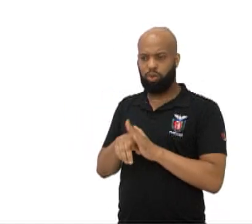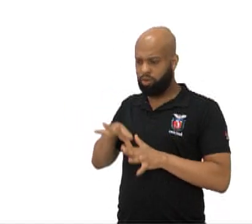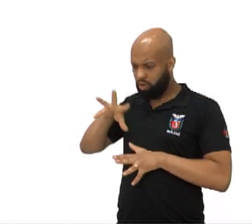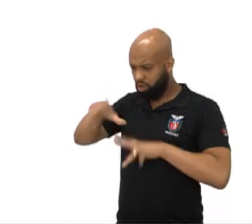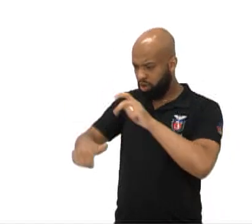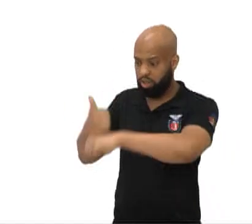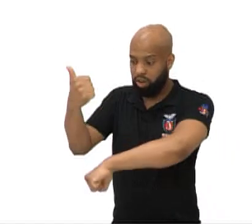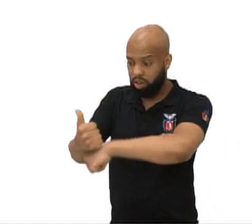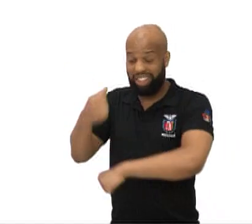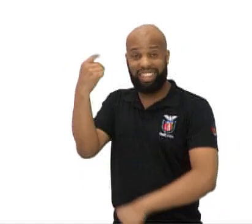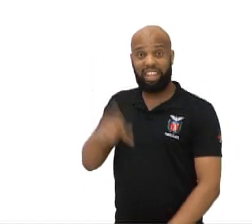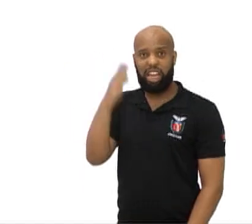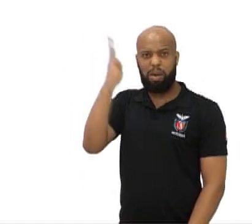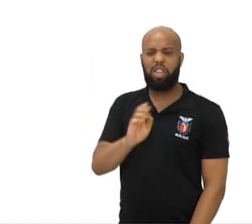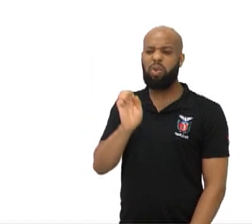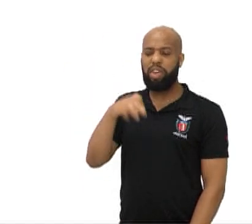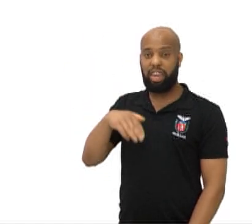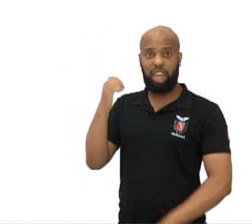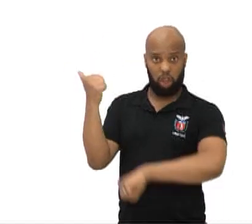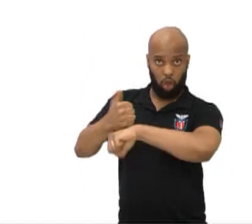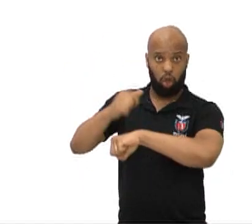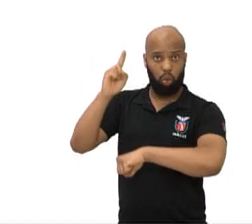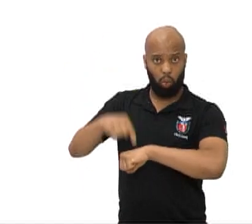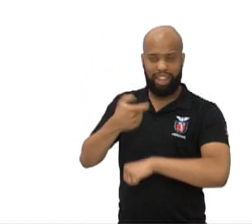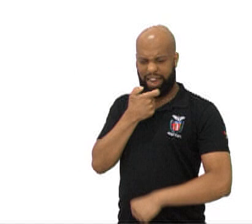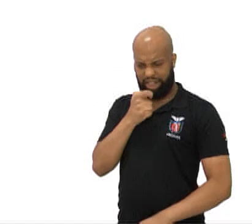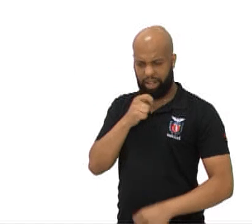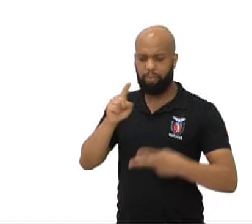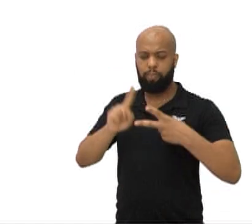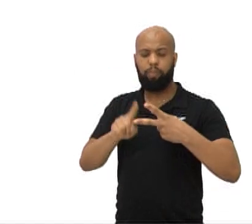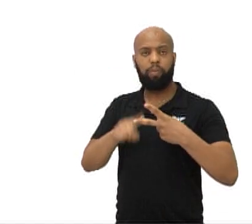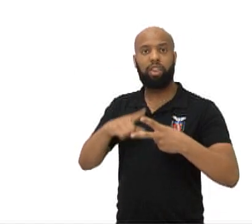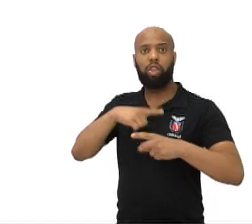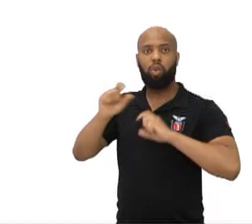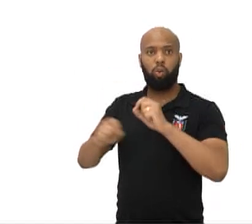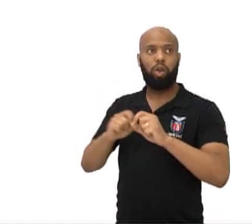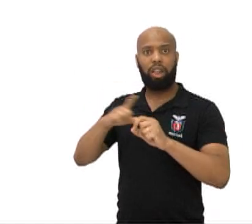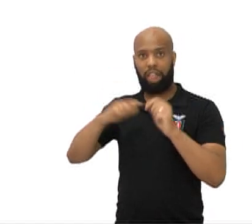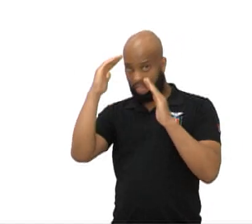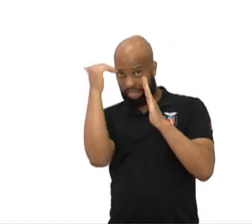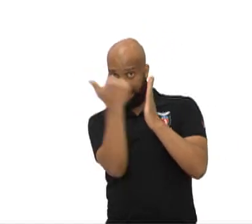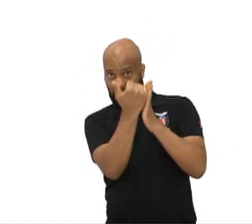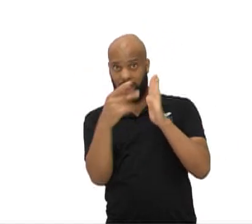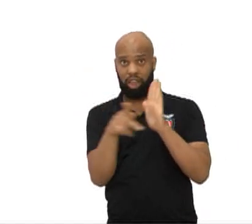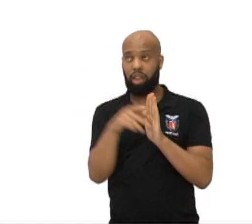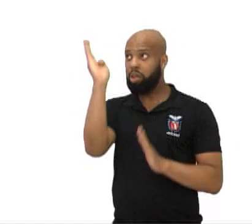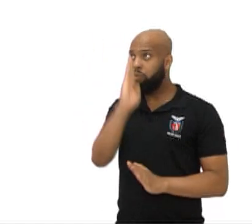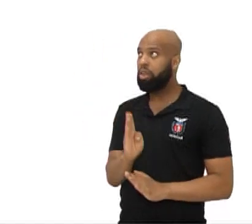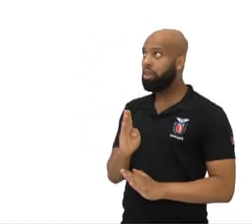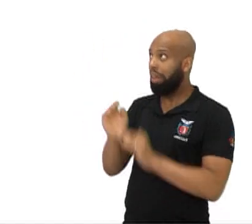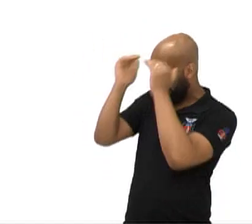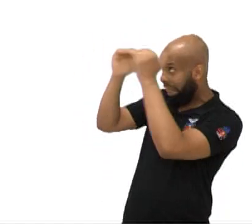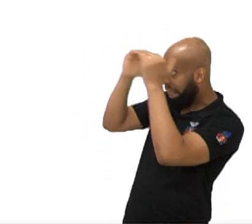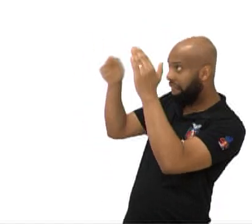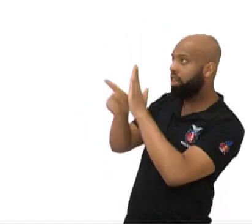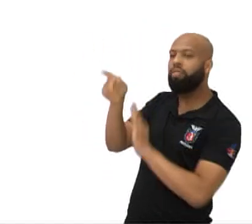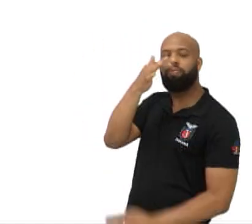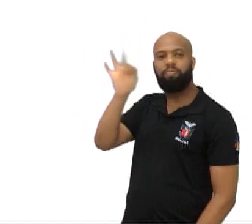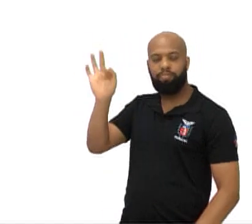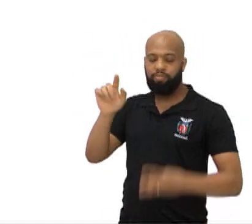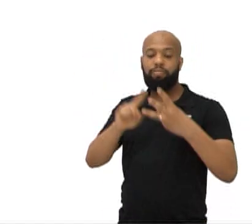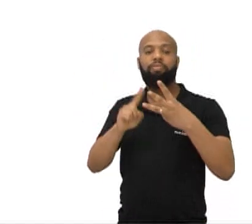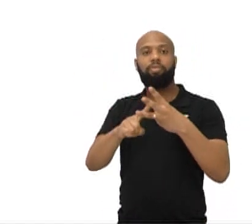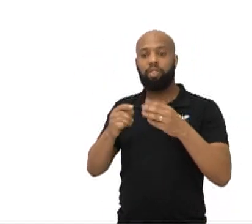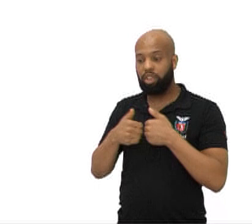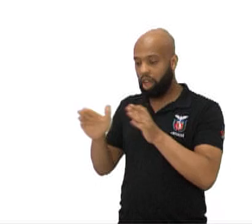pela Inglaterra. Letra B, a rendição brasileira às tropas francesas. Letra C, a abertura